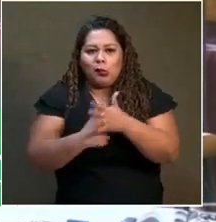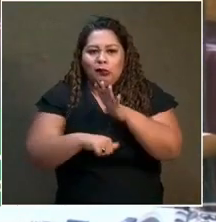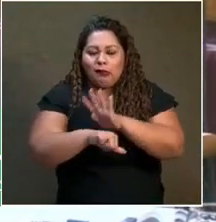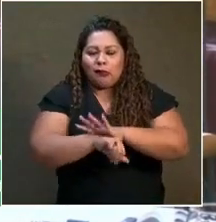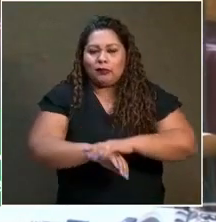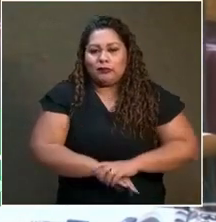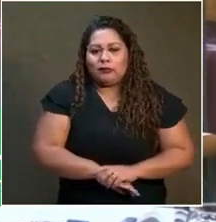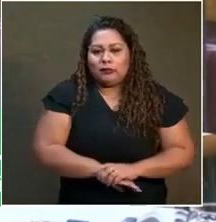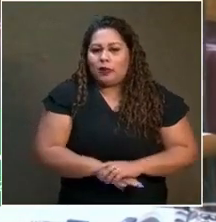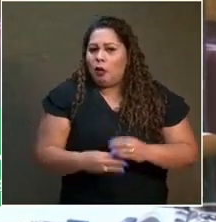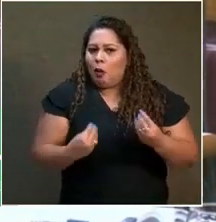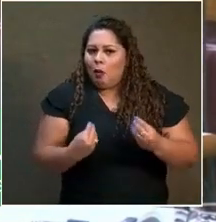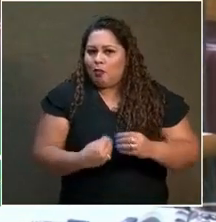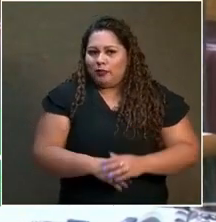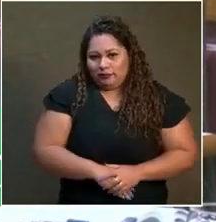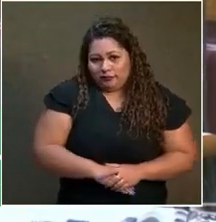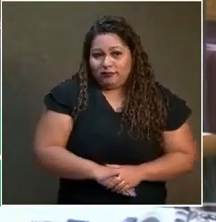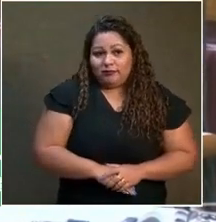Como era que o Cássio estava?